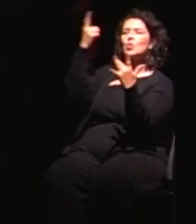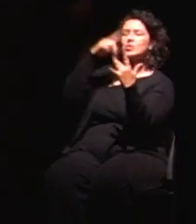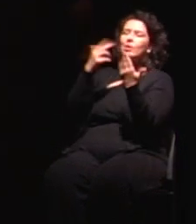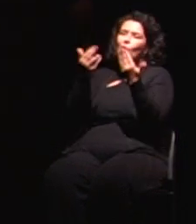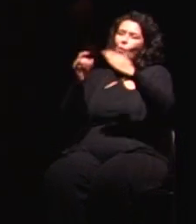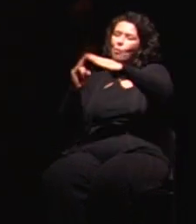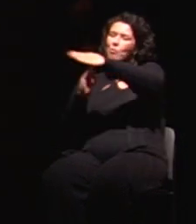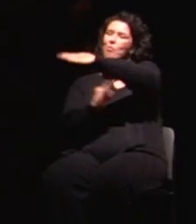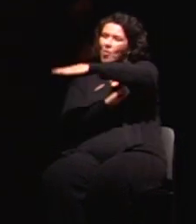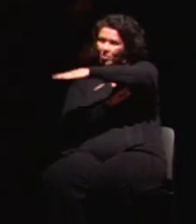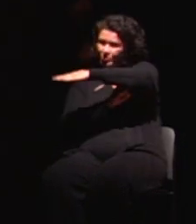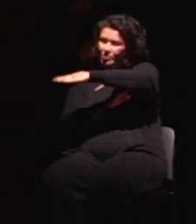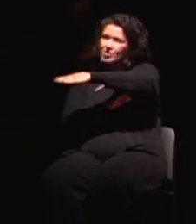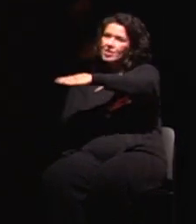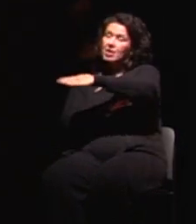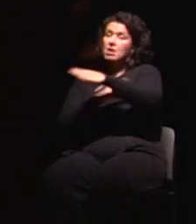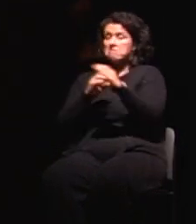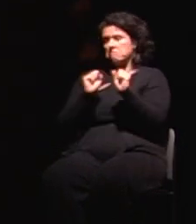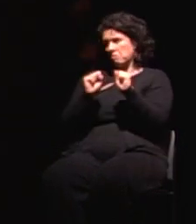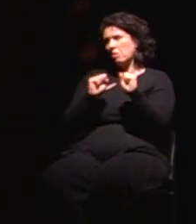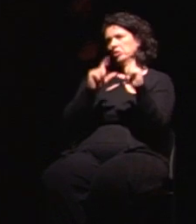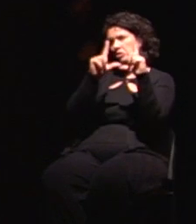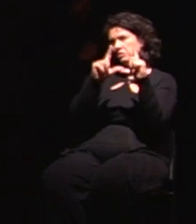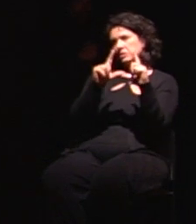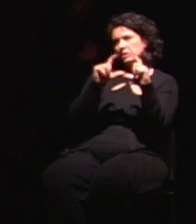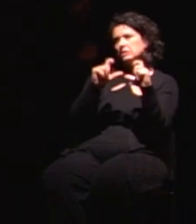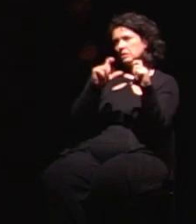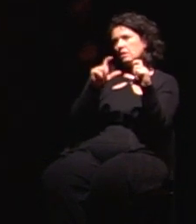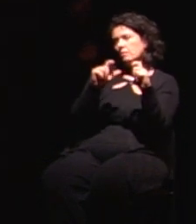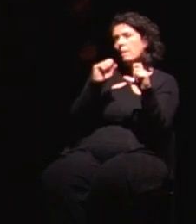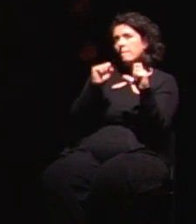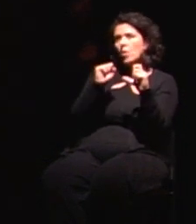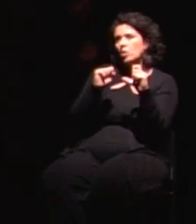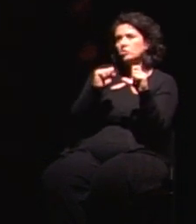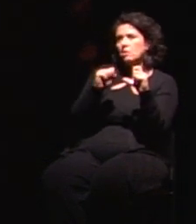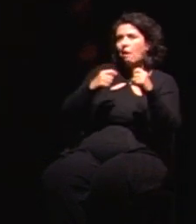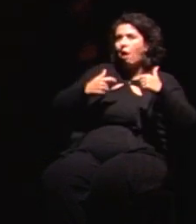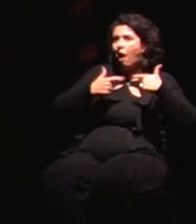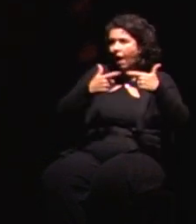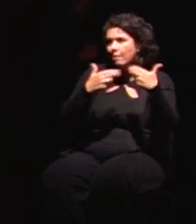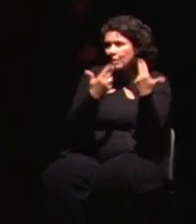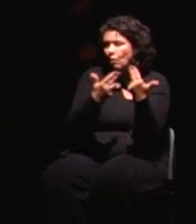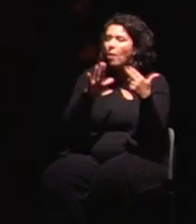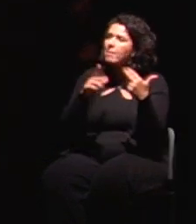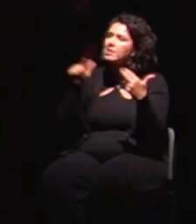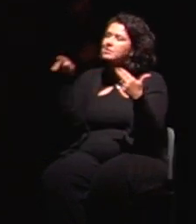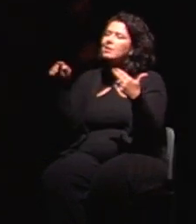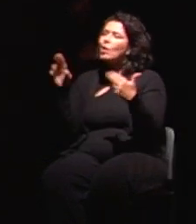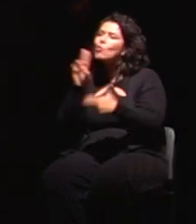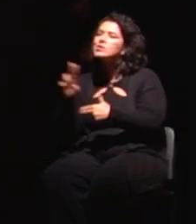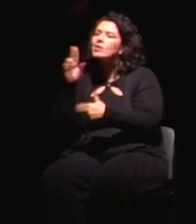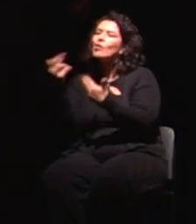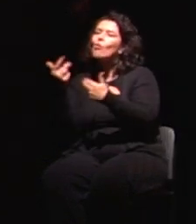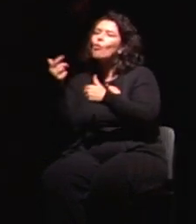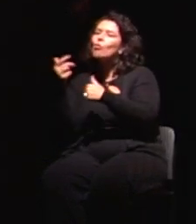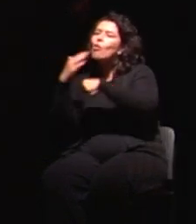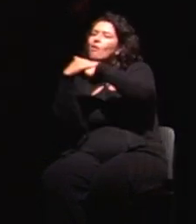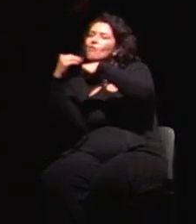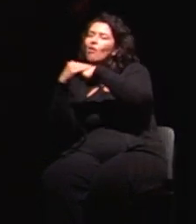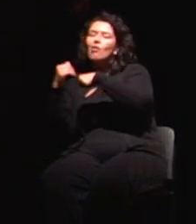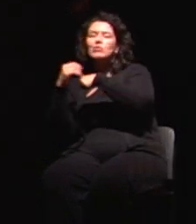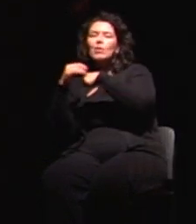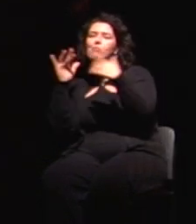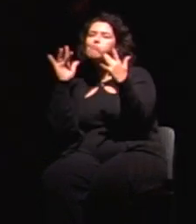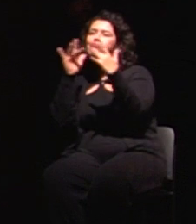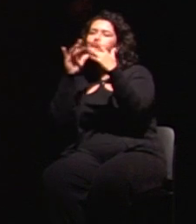ela pode ser uma arma, mas para mim ela é uma ponte para fazer encontros. E esses encontros com as pessoas têm